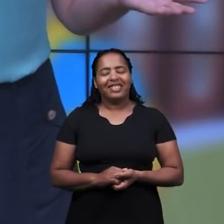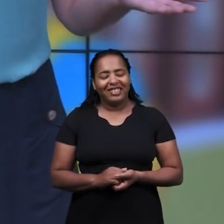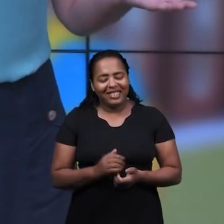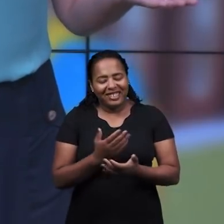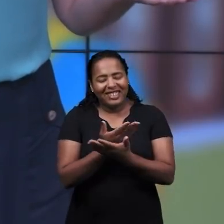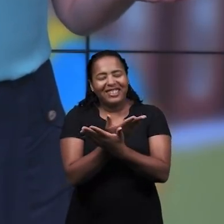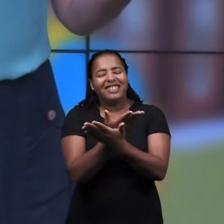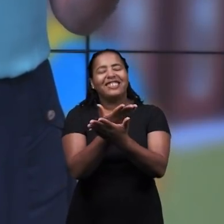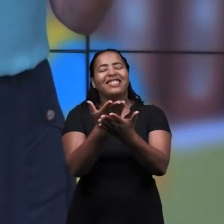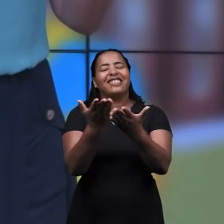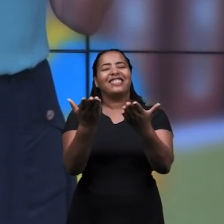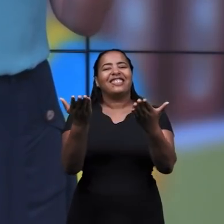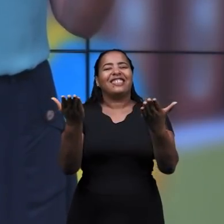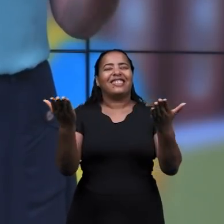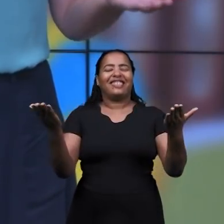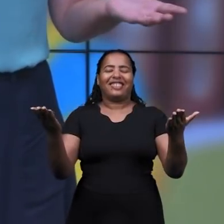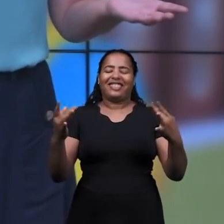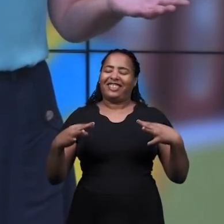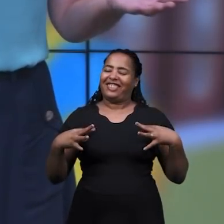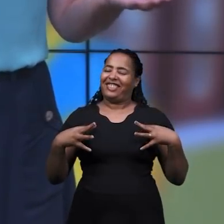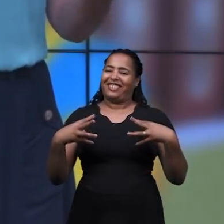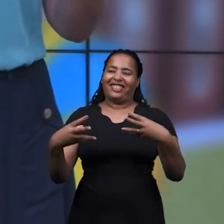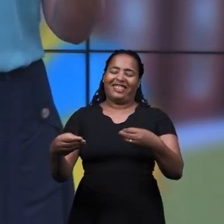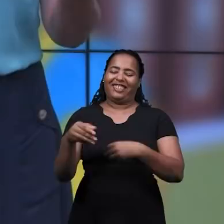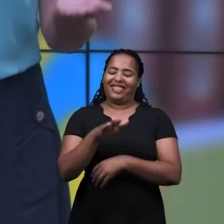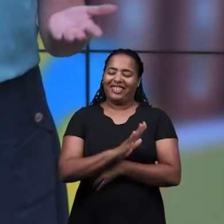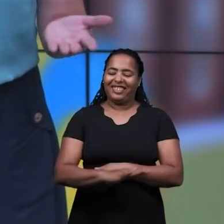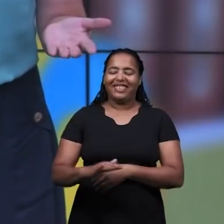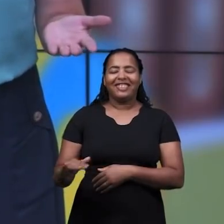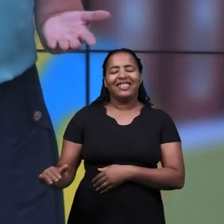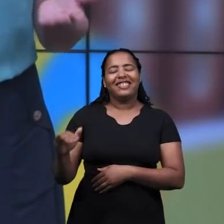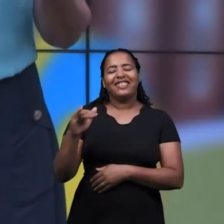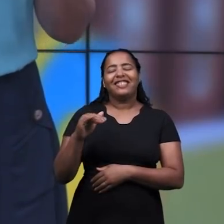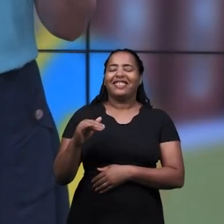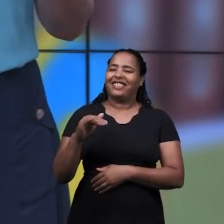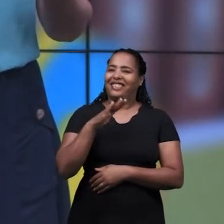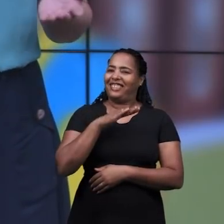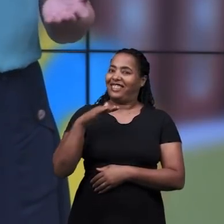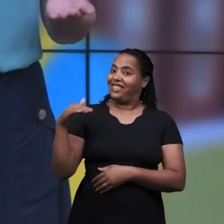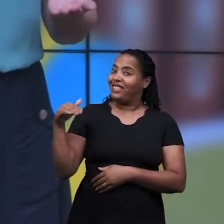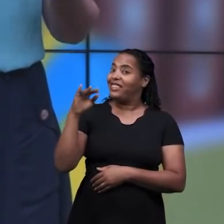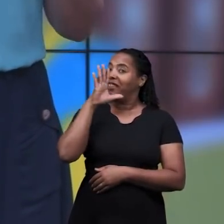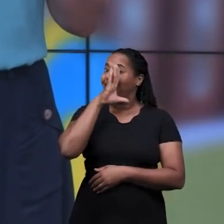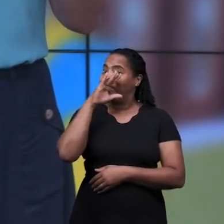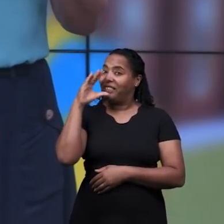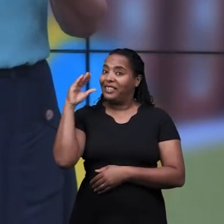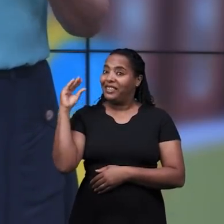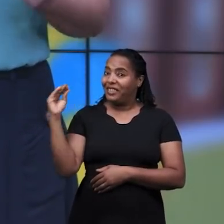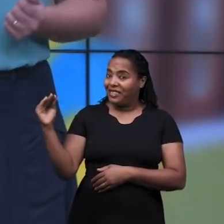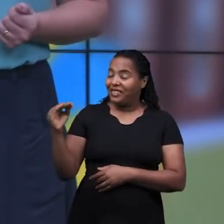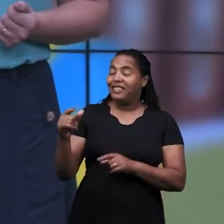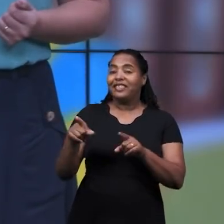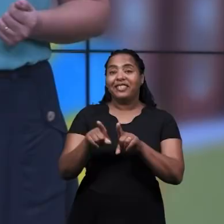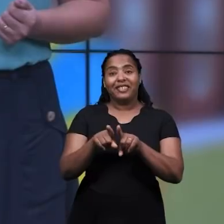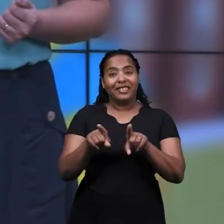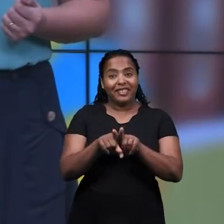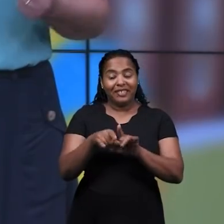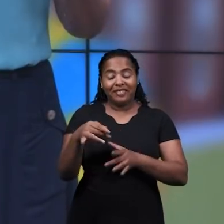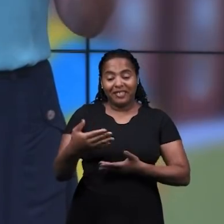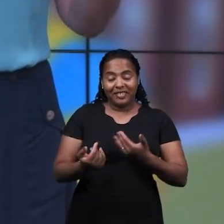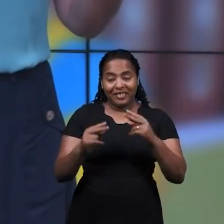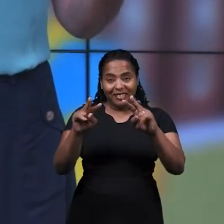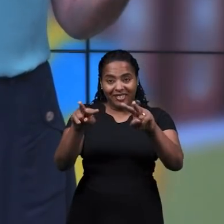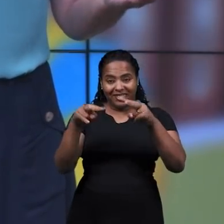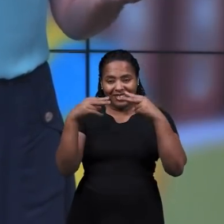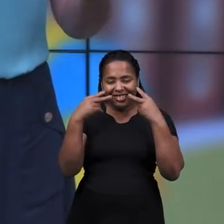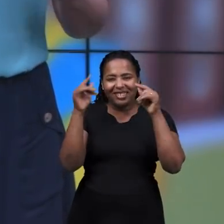Nós saudamos a todas as crianças, intermediários, adolescentes e aos irmãos que nos assistem